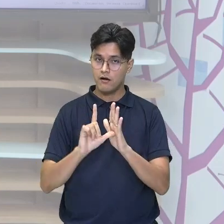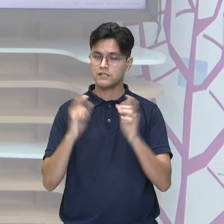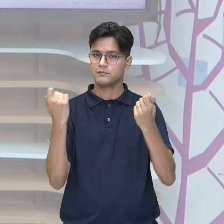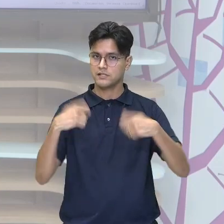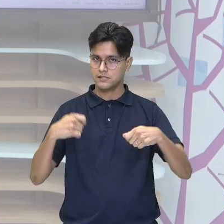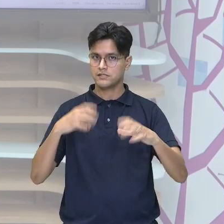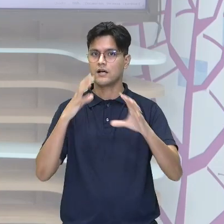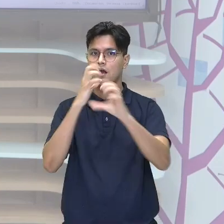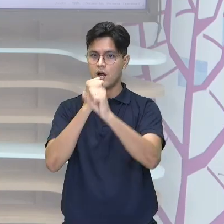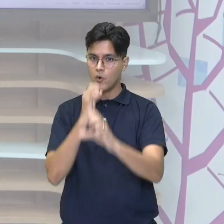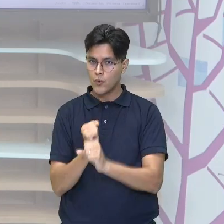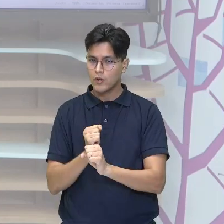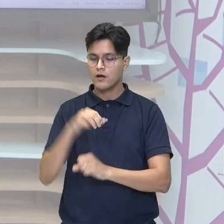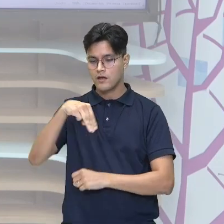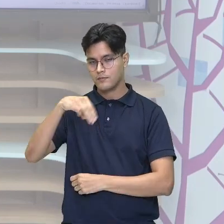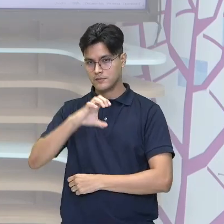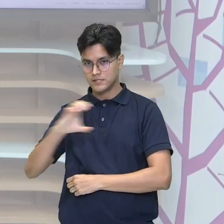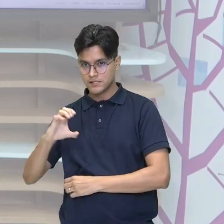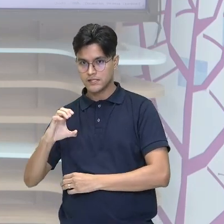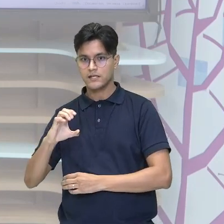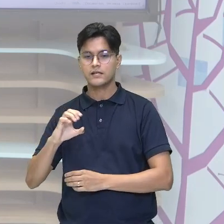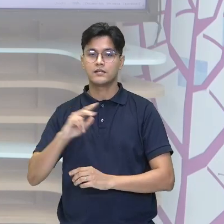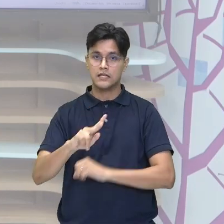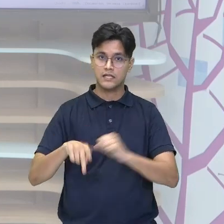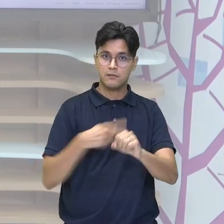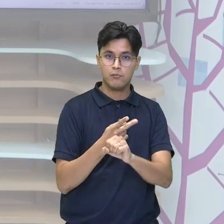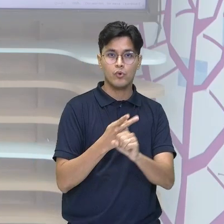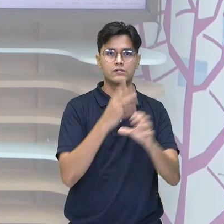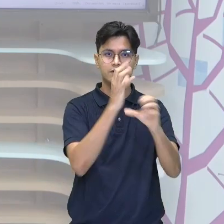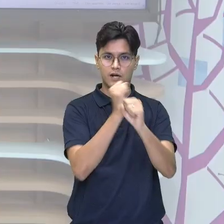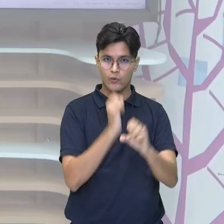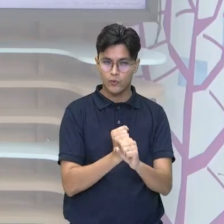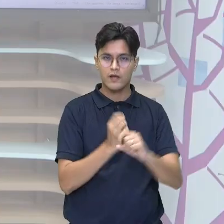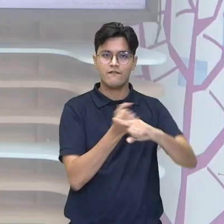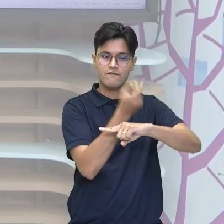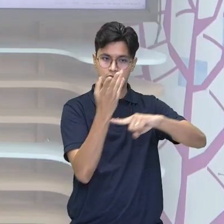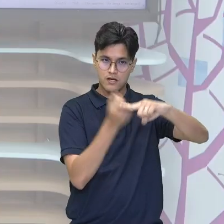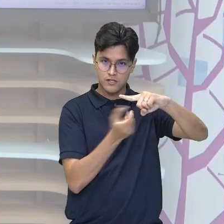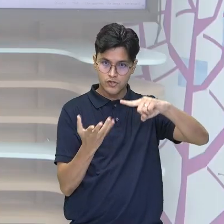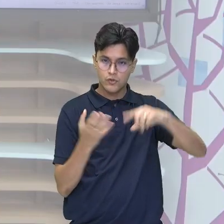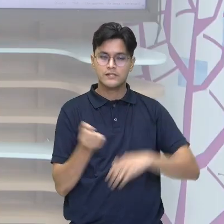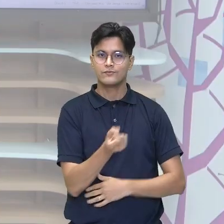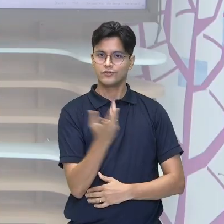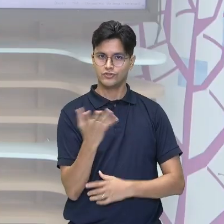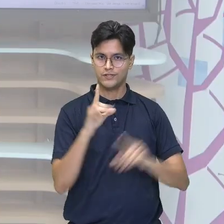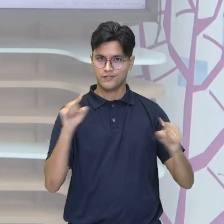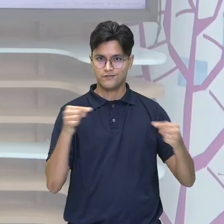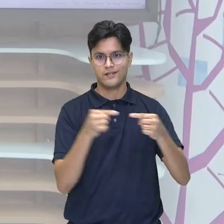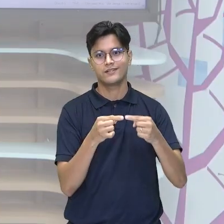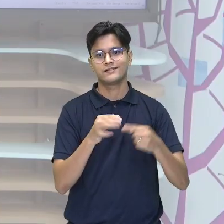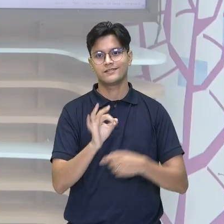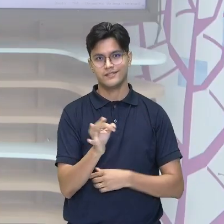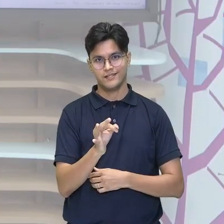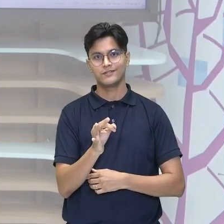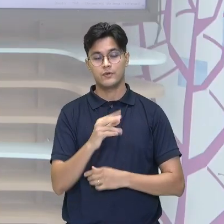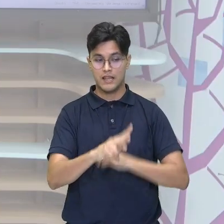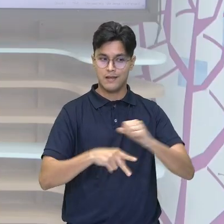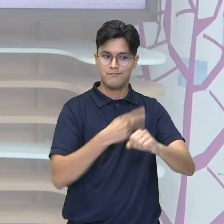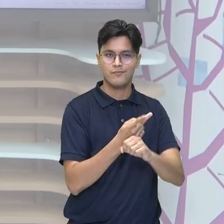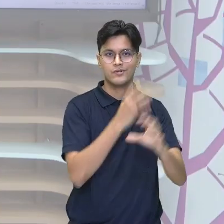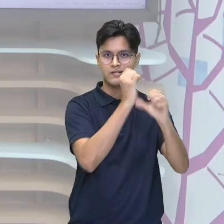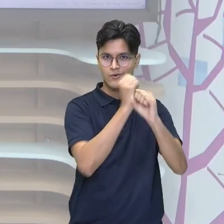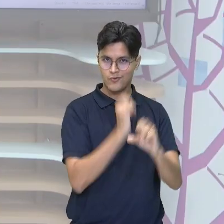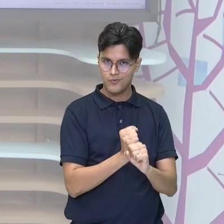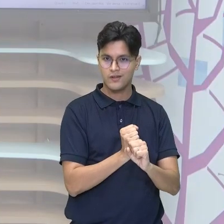denominador, fácil, né? É só fazer as contas que está sendo pedido aí no exemplo. Então, vamos fazer